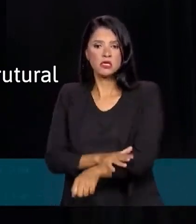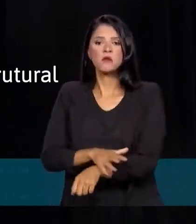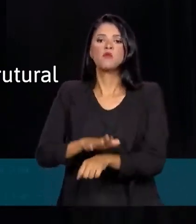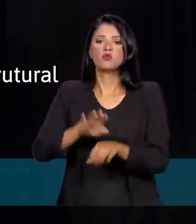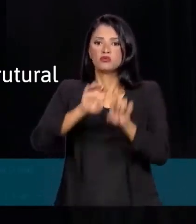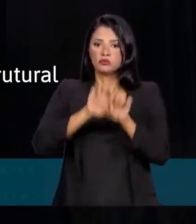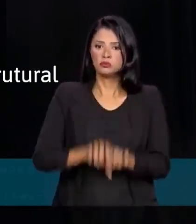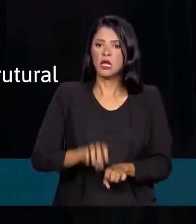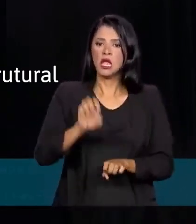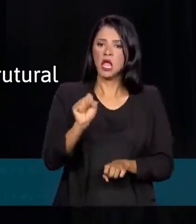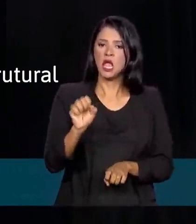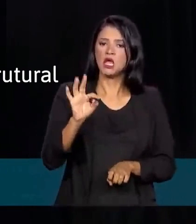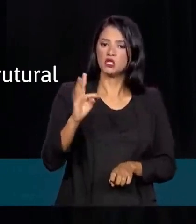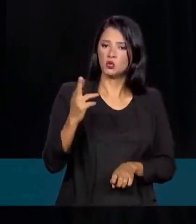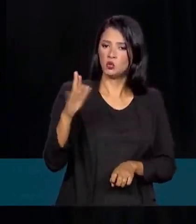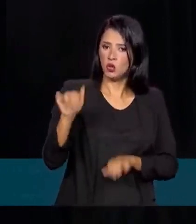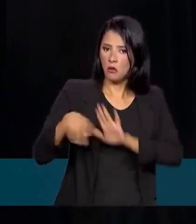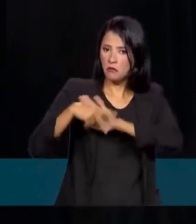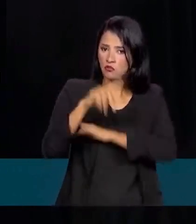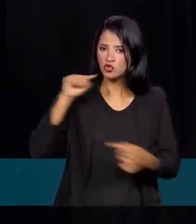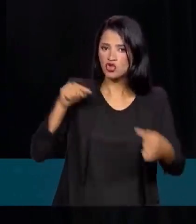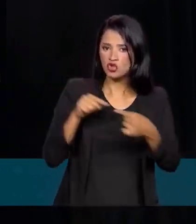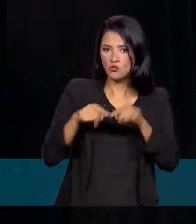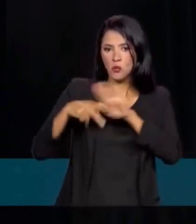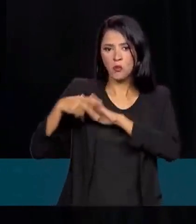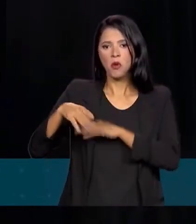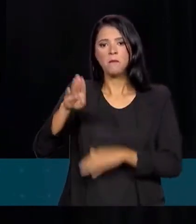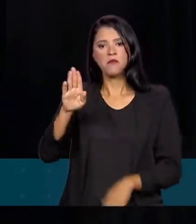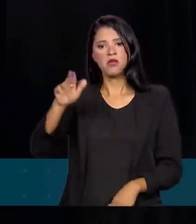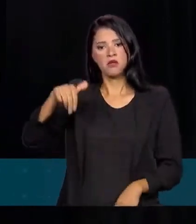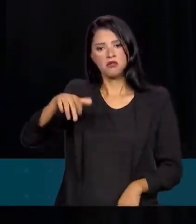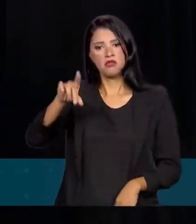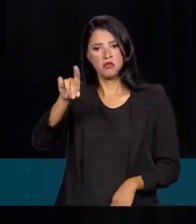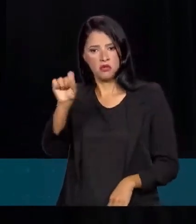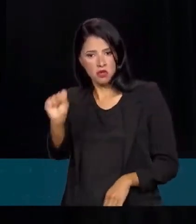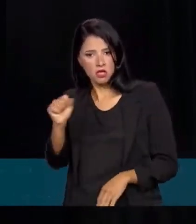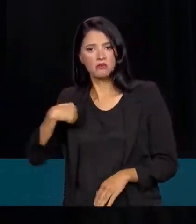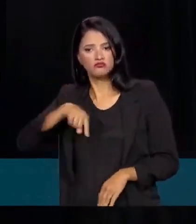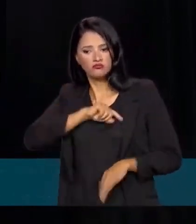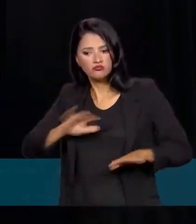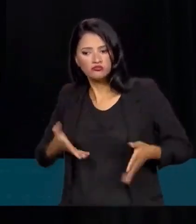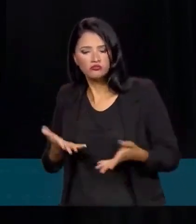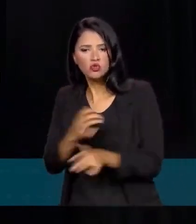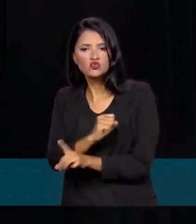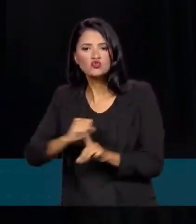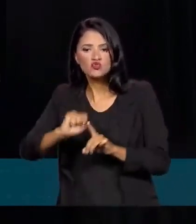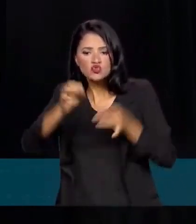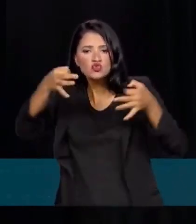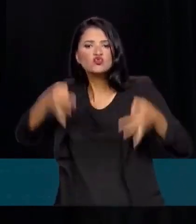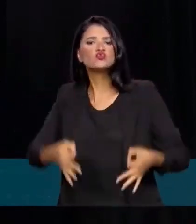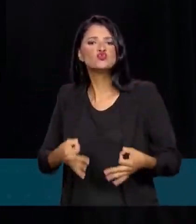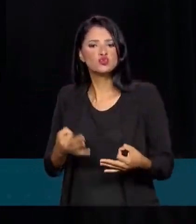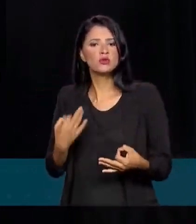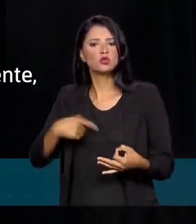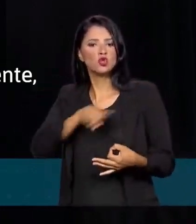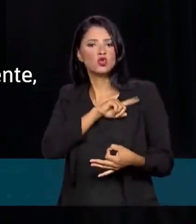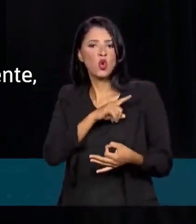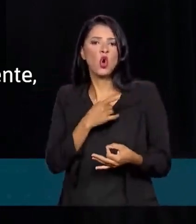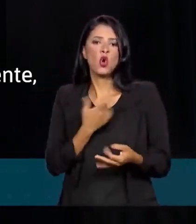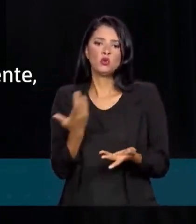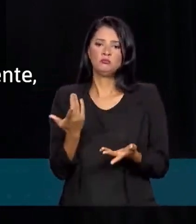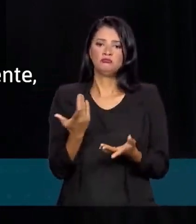parte da estratégia de negócio do BNDES seremos promotores de uma sociedade mais justa inclusiva por meio de nossas linhas de crédito